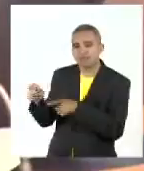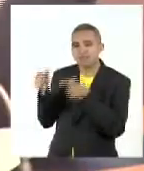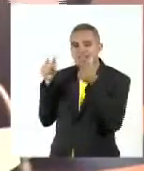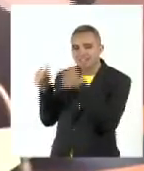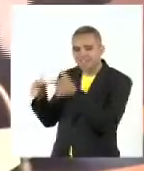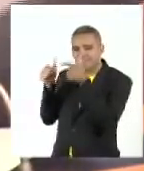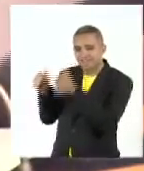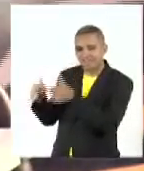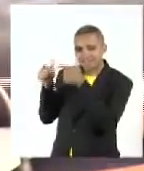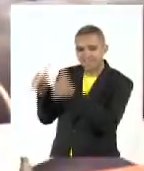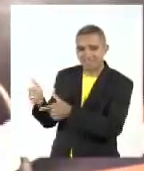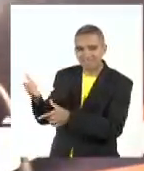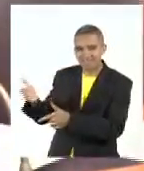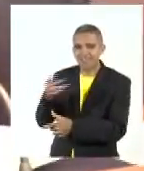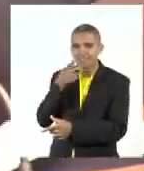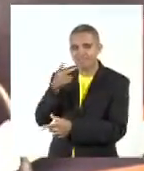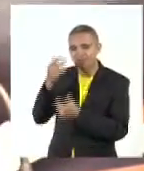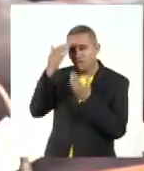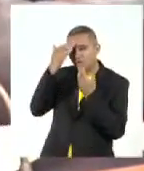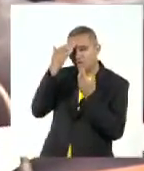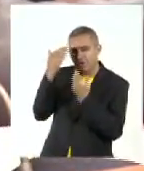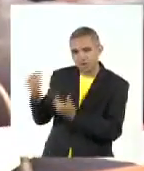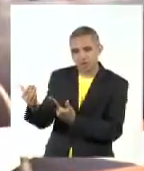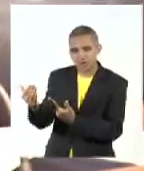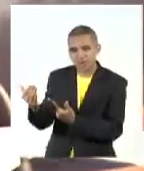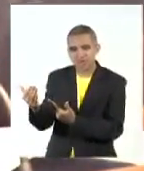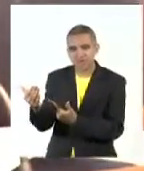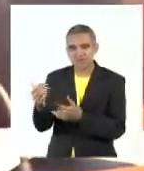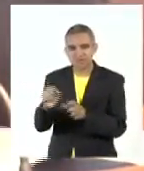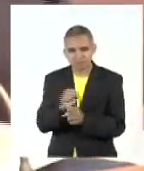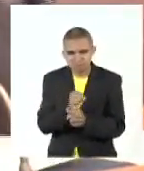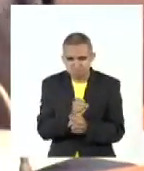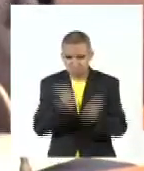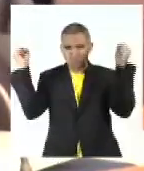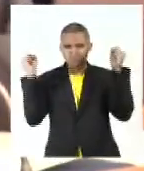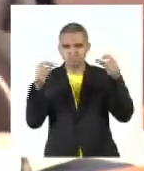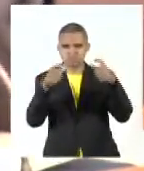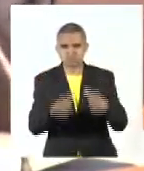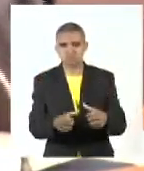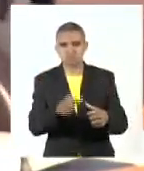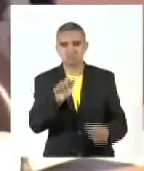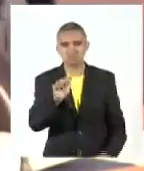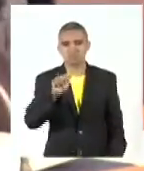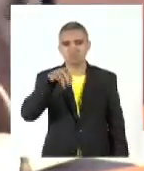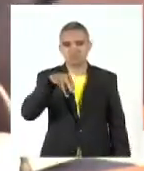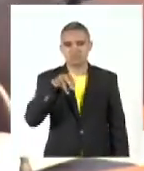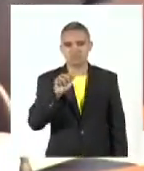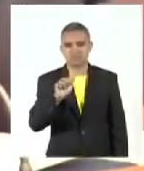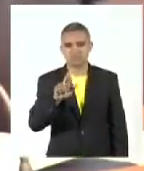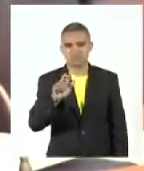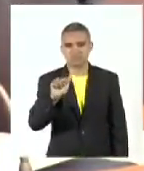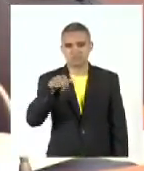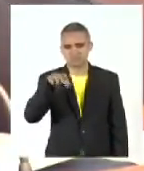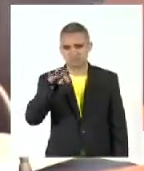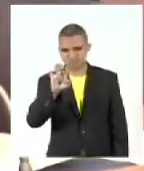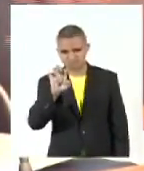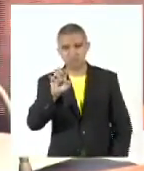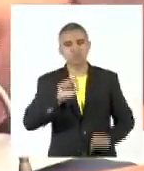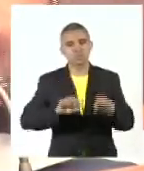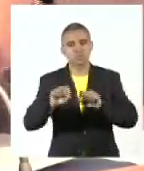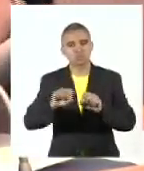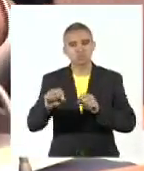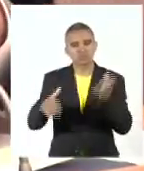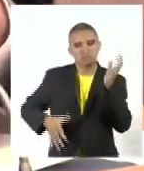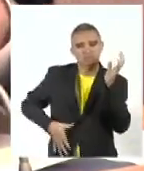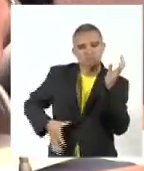ele agradece e diz obrigado, depois de explodir a agência lá de Amarante que eu coloquei. E como Vossa Excelência colocou